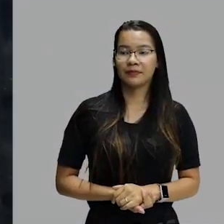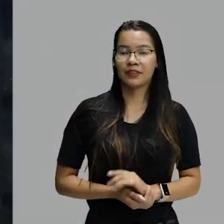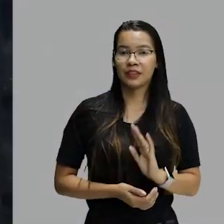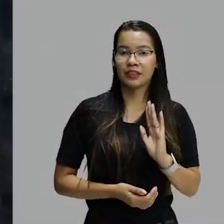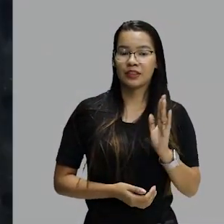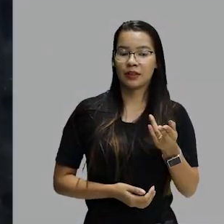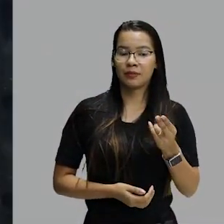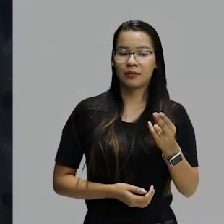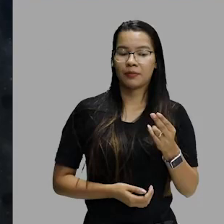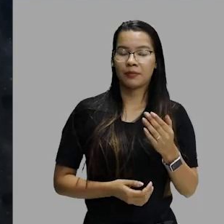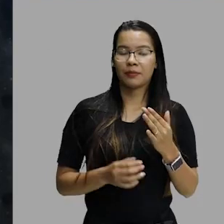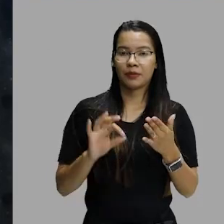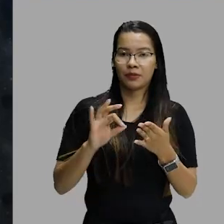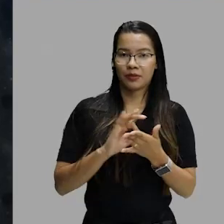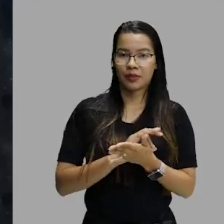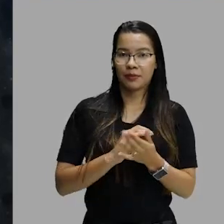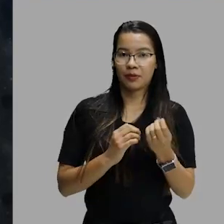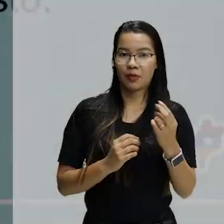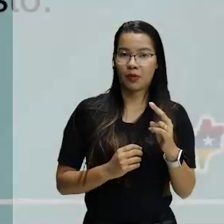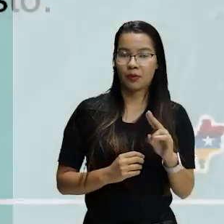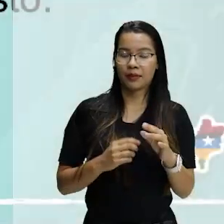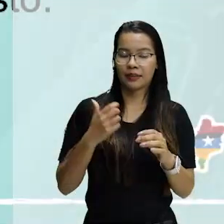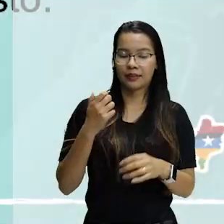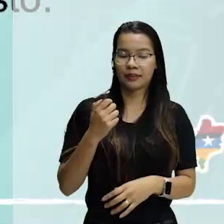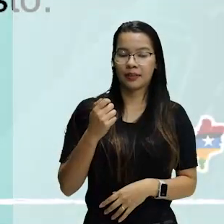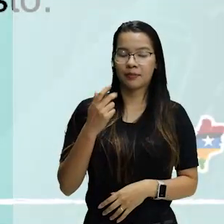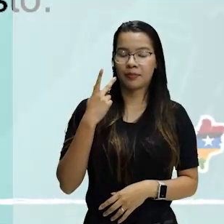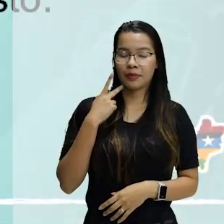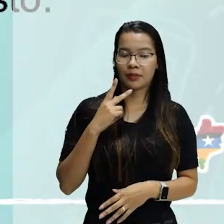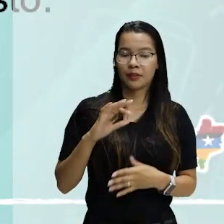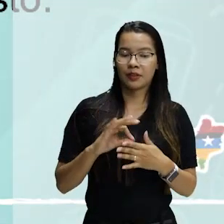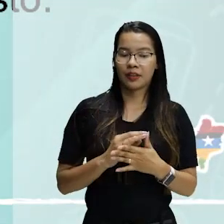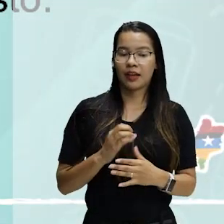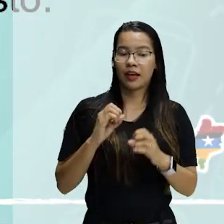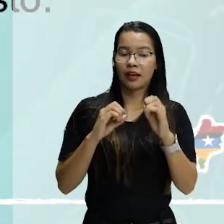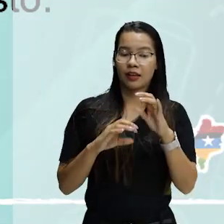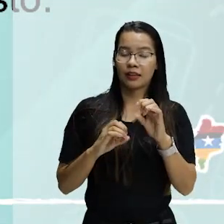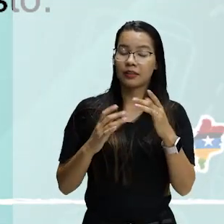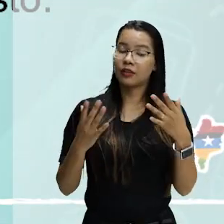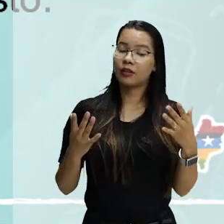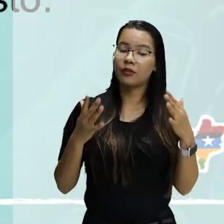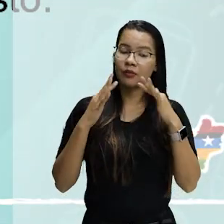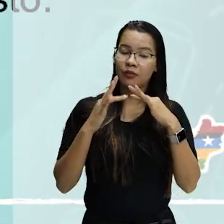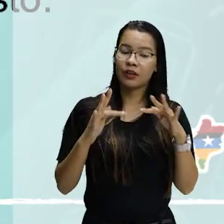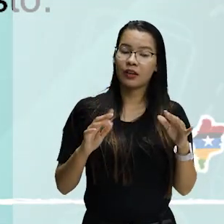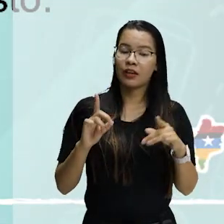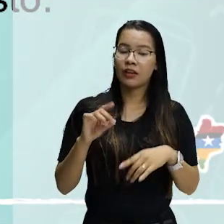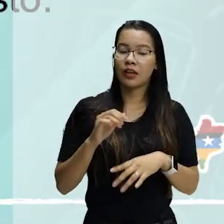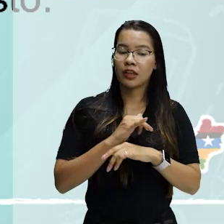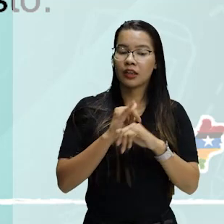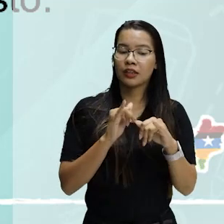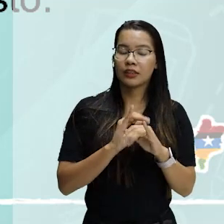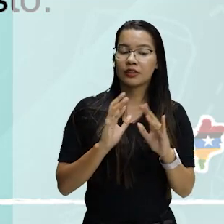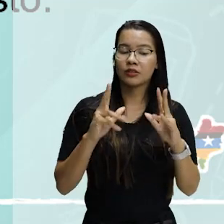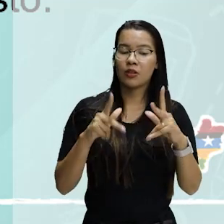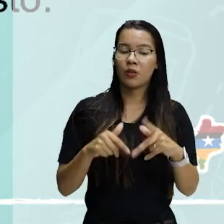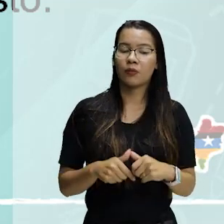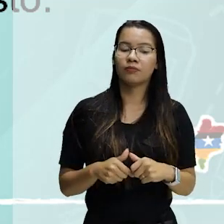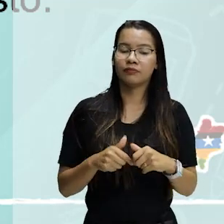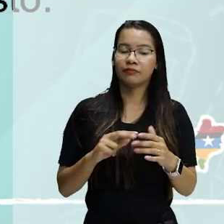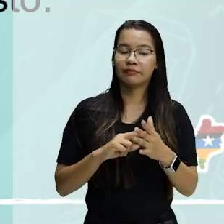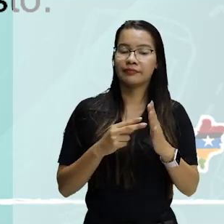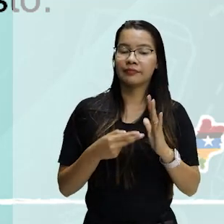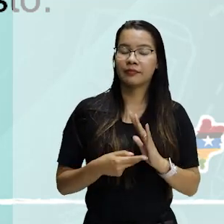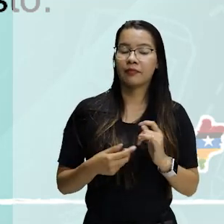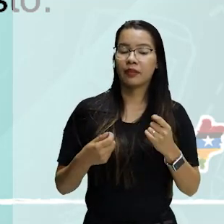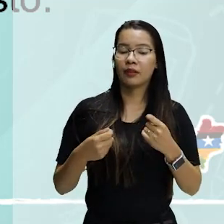já pegou o seu lápis, a sua caneta, para anotar aí a aula? Olha só, frase é um enunciado de sentido completo e pode ser